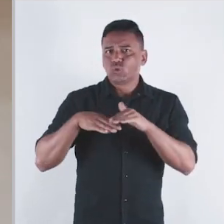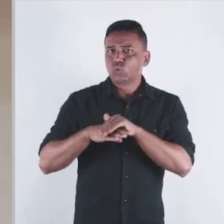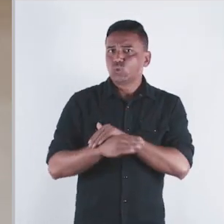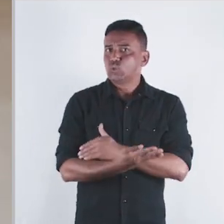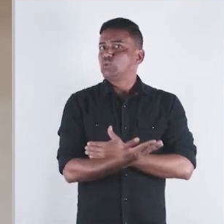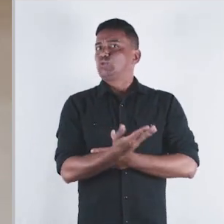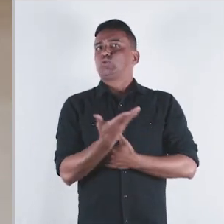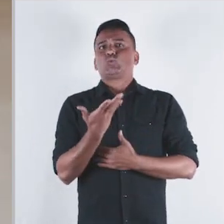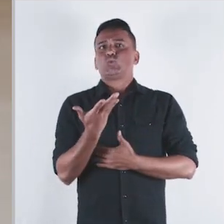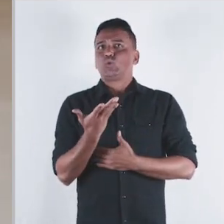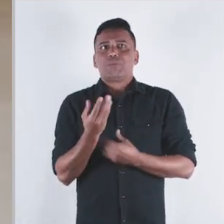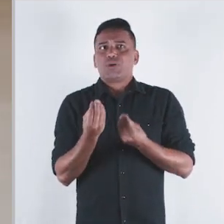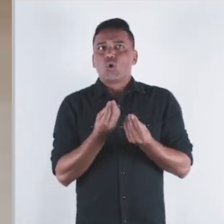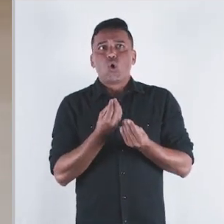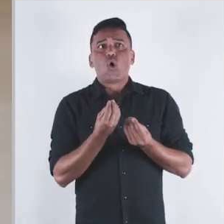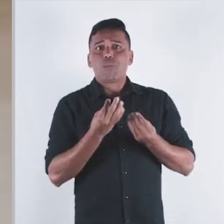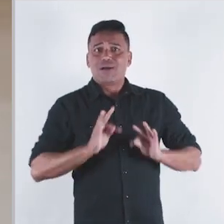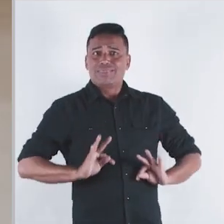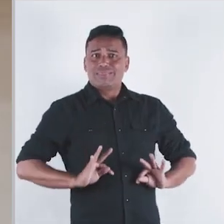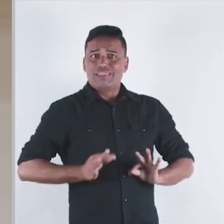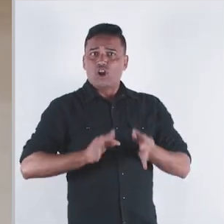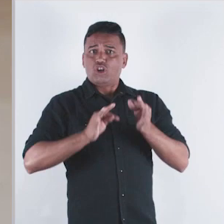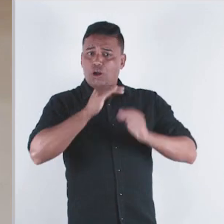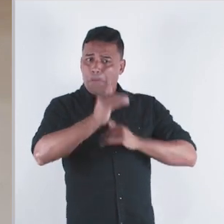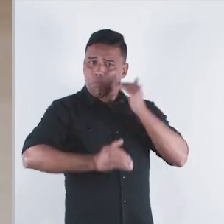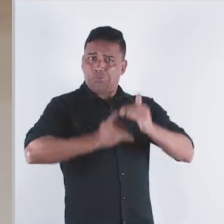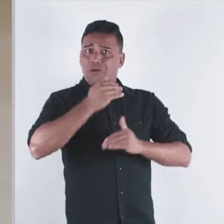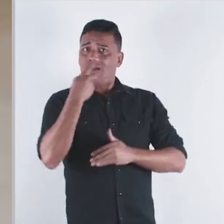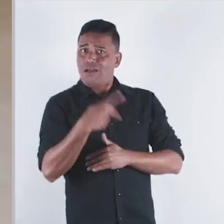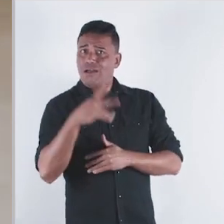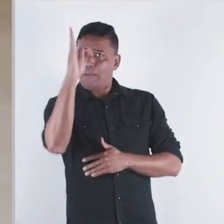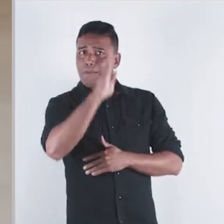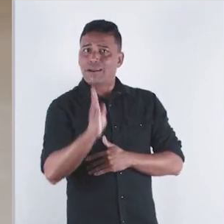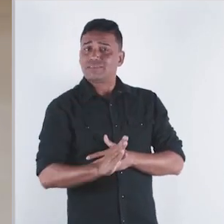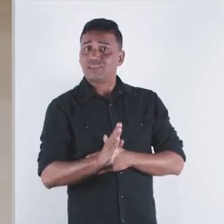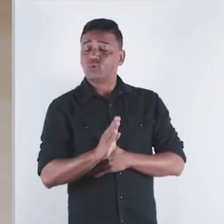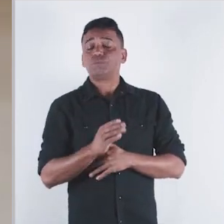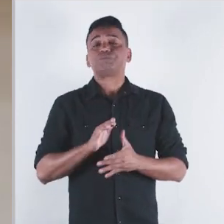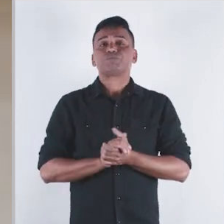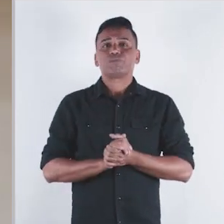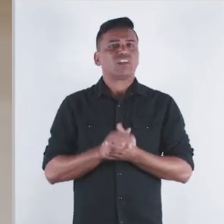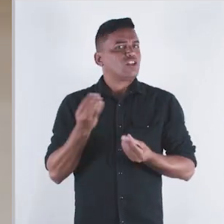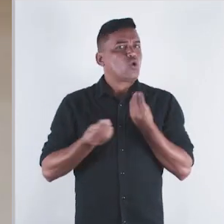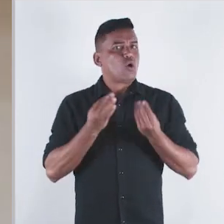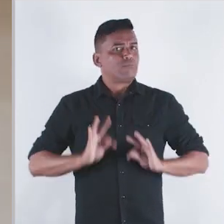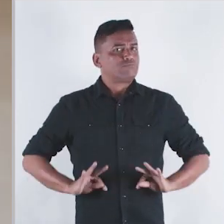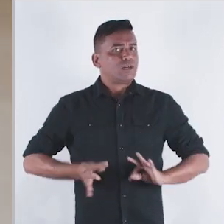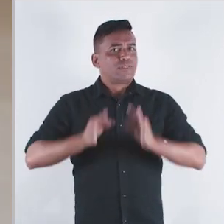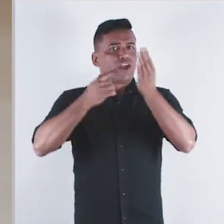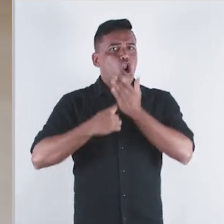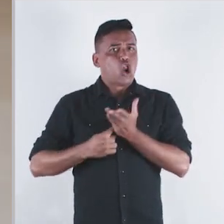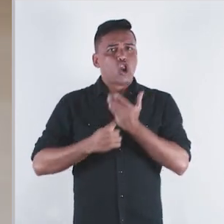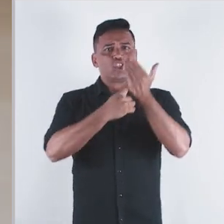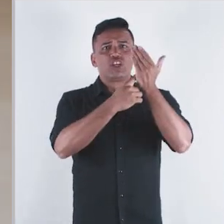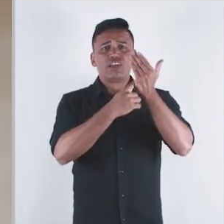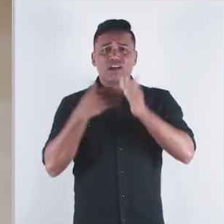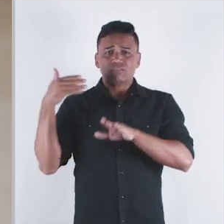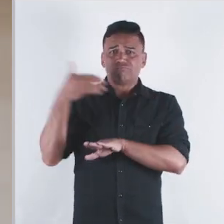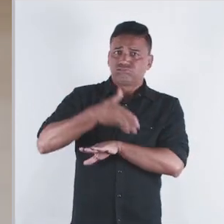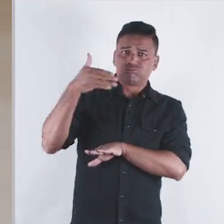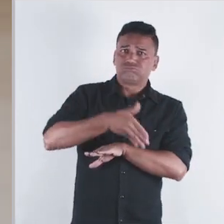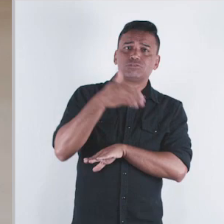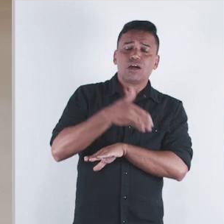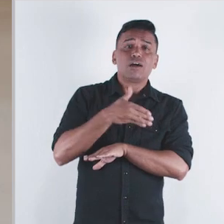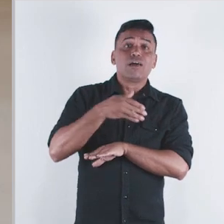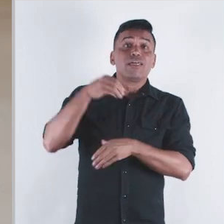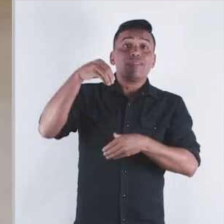lidamos com os dispositivos tecnológicos, como esses dispositivos tecnológicos entraram, né, na produção